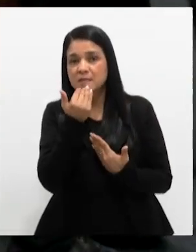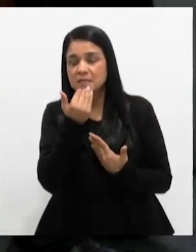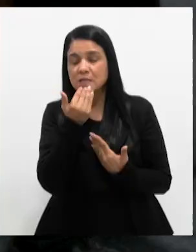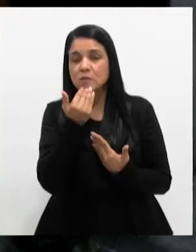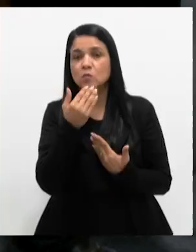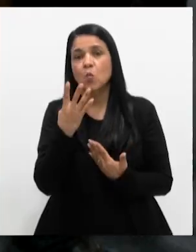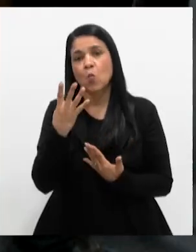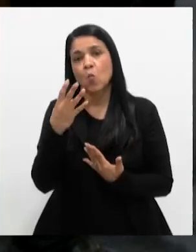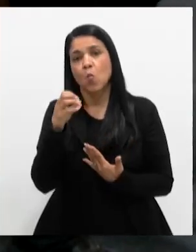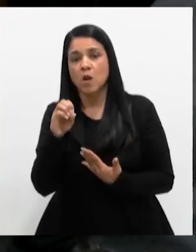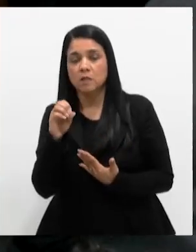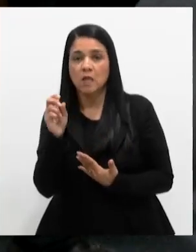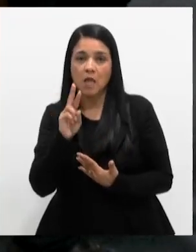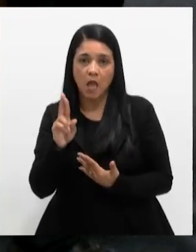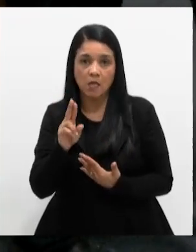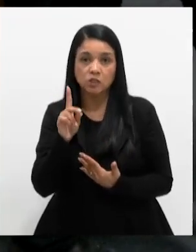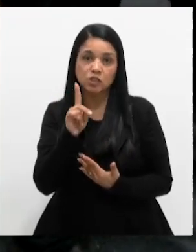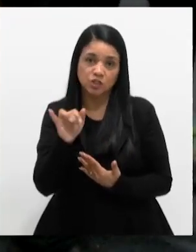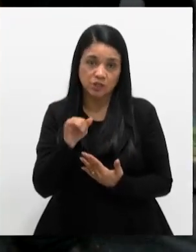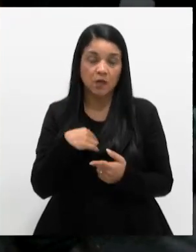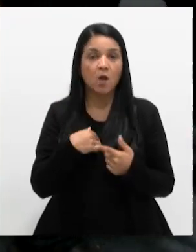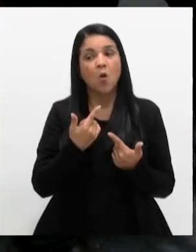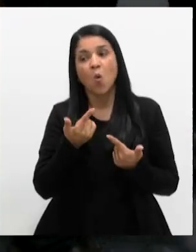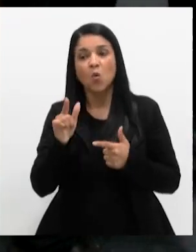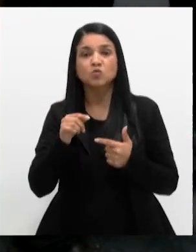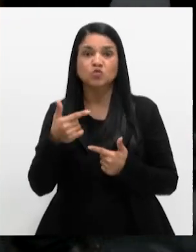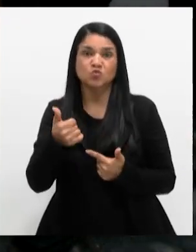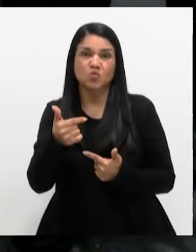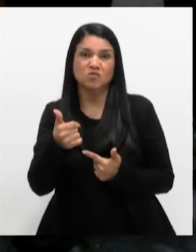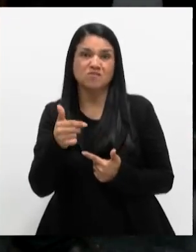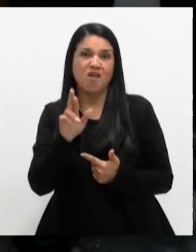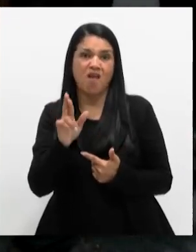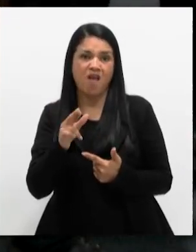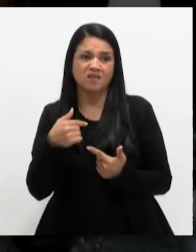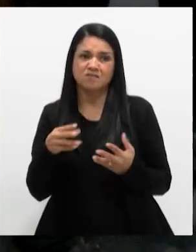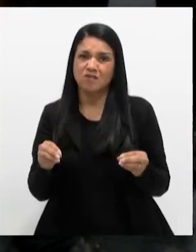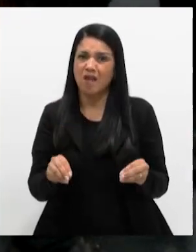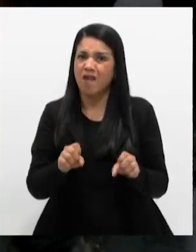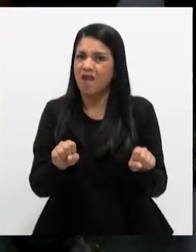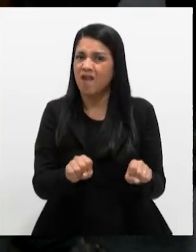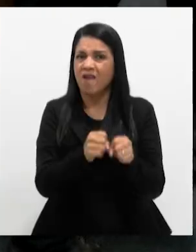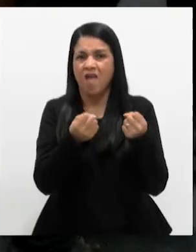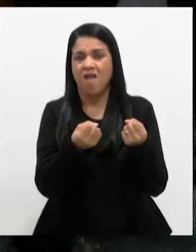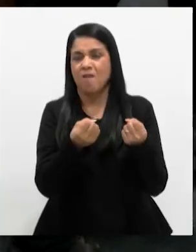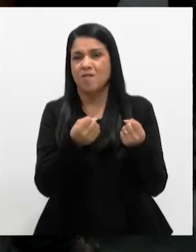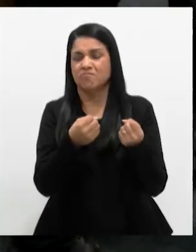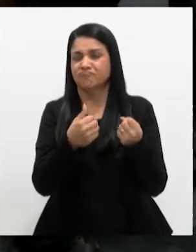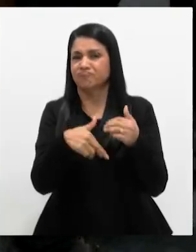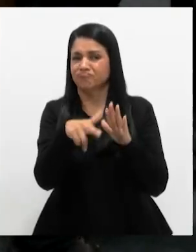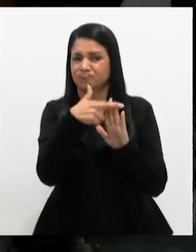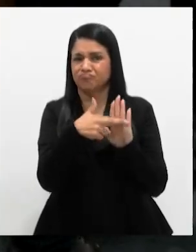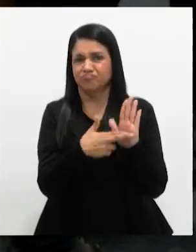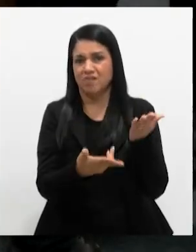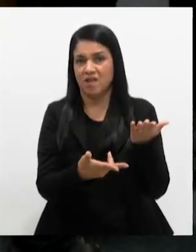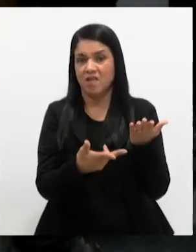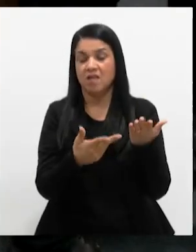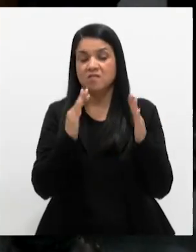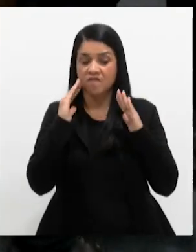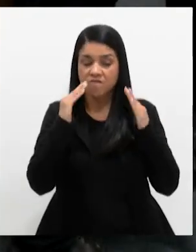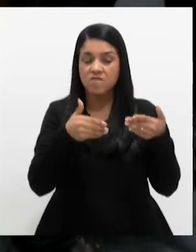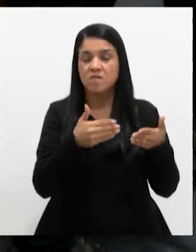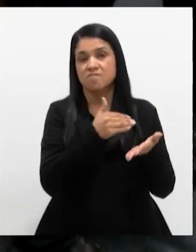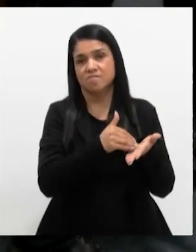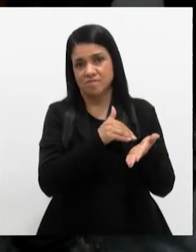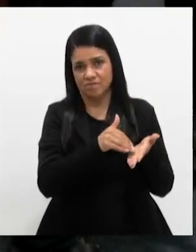de R$ 12 por dia. São quebras de isonomia também que não podem prevalecer, ainda mais com secretarias tão focadas. Então, o